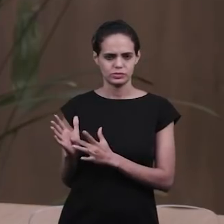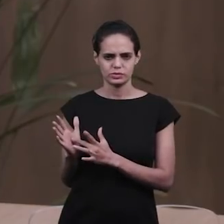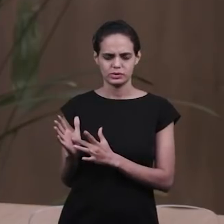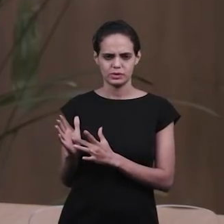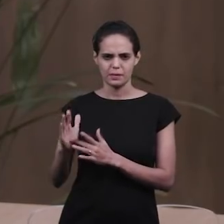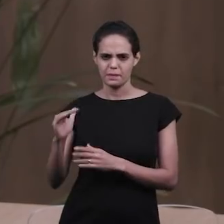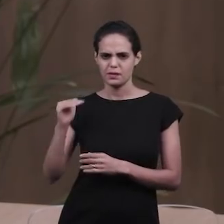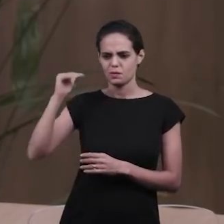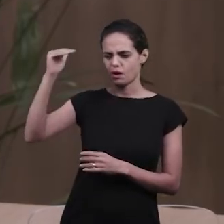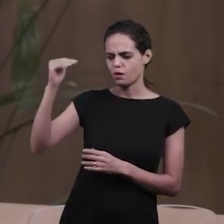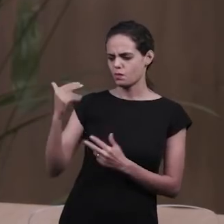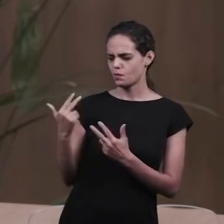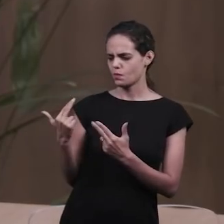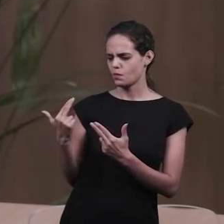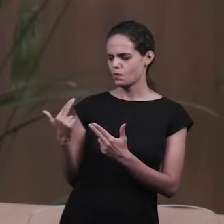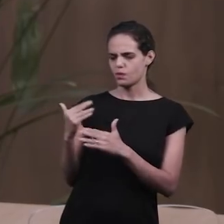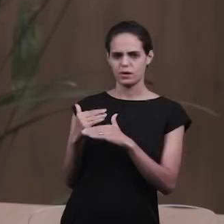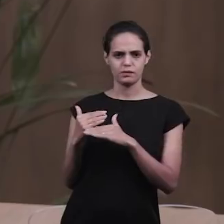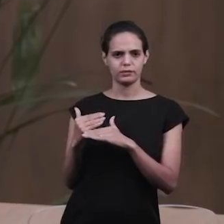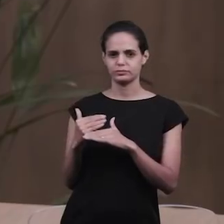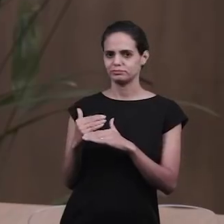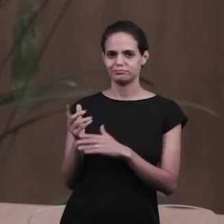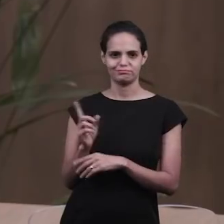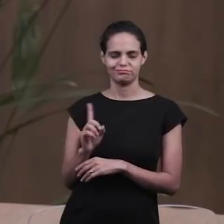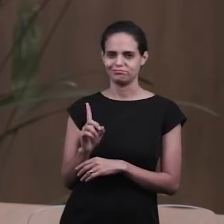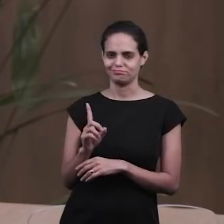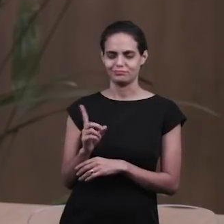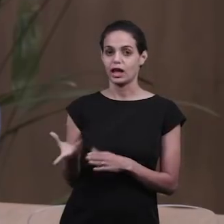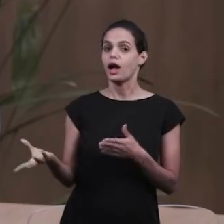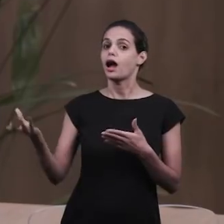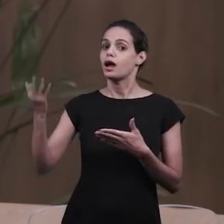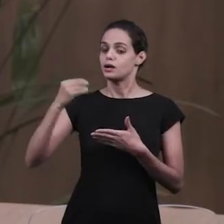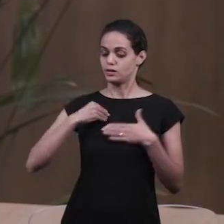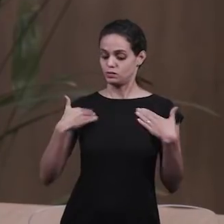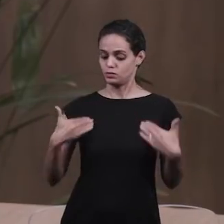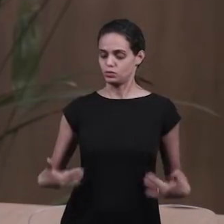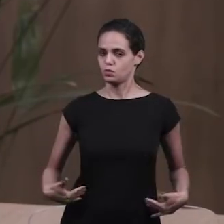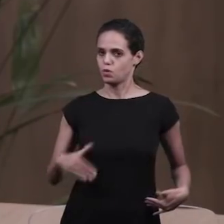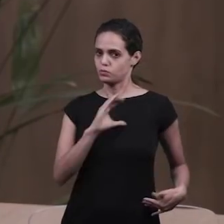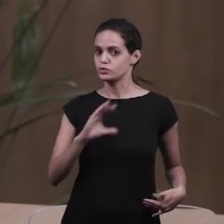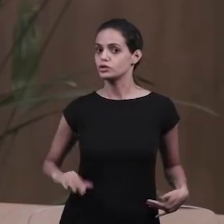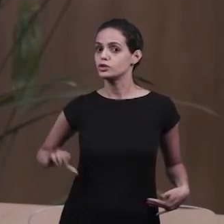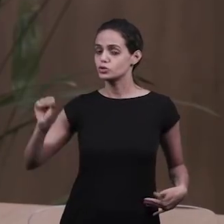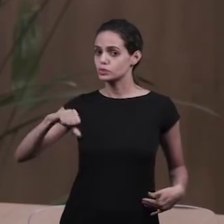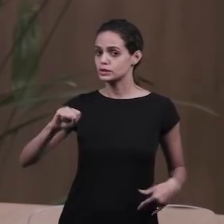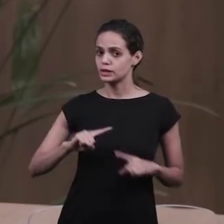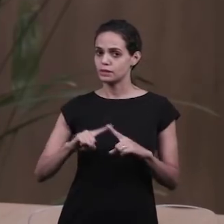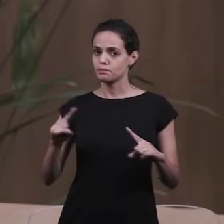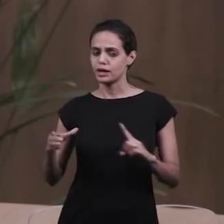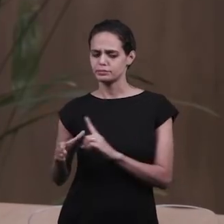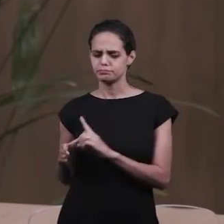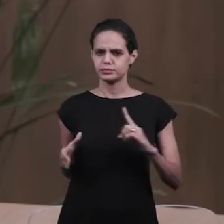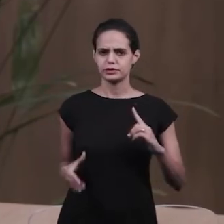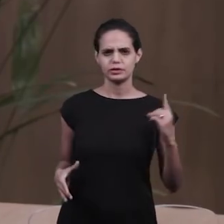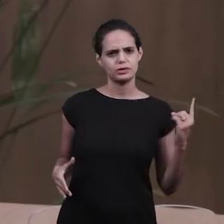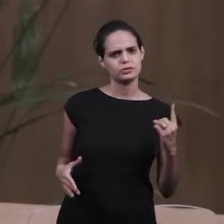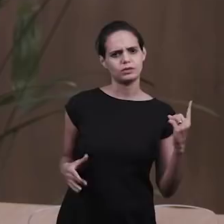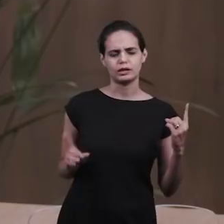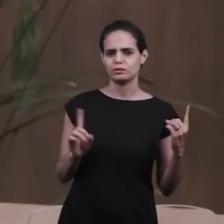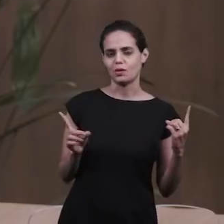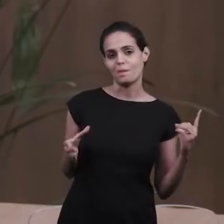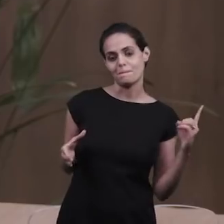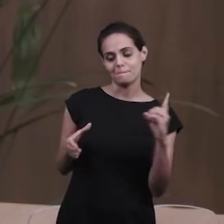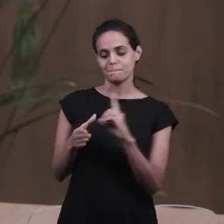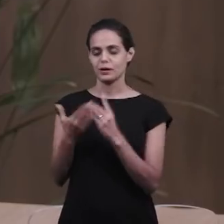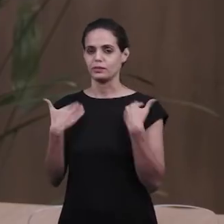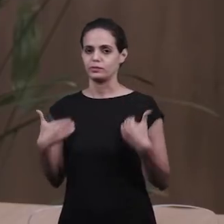ele. Então, no corpo, sim. Isoladamente, não. Então, quando ele mostra aqui,